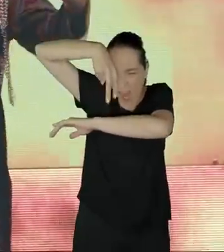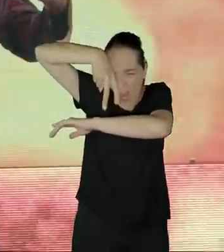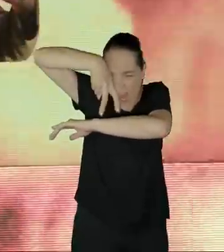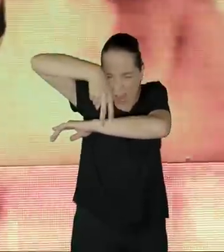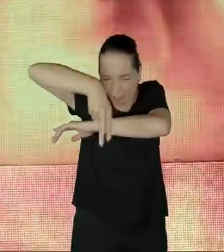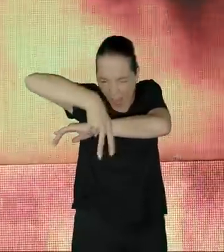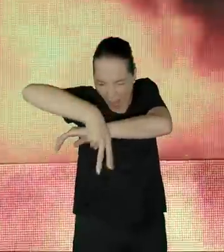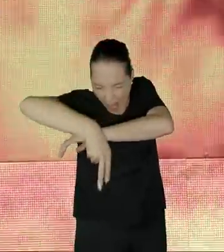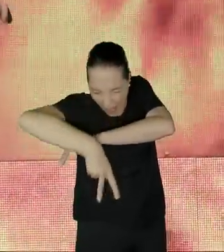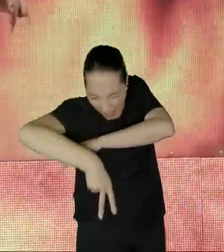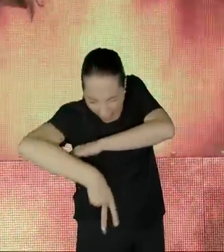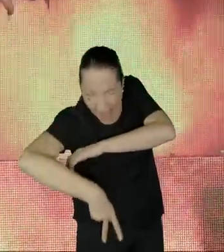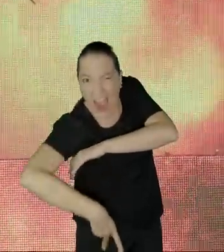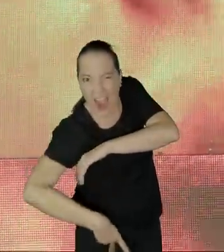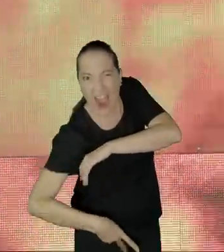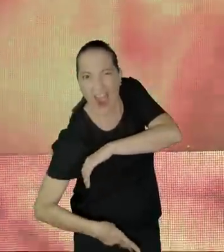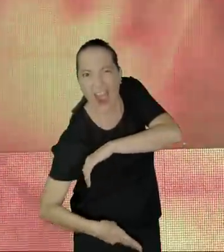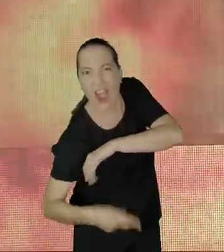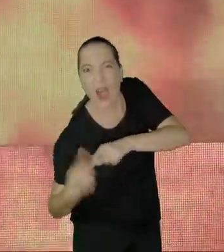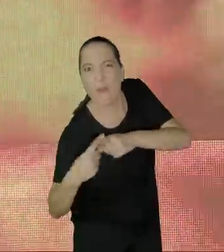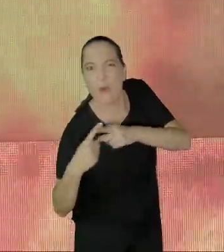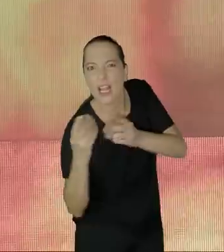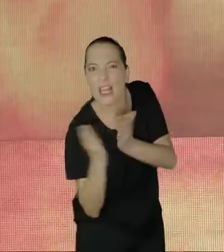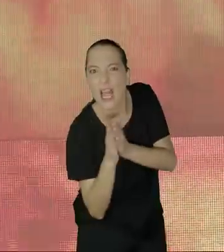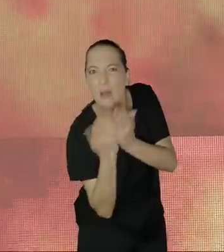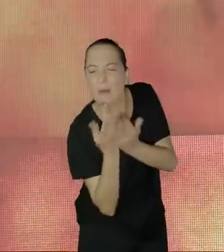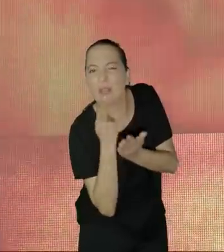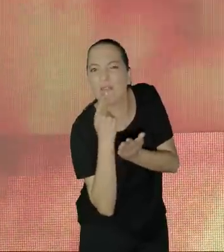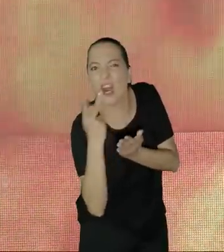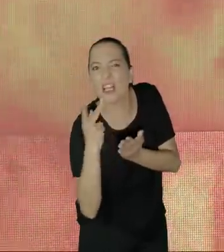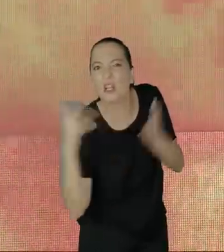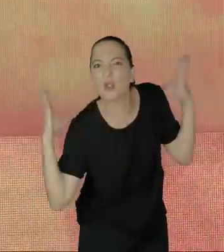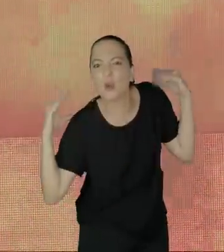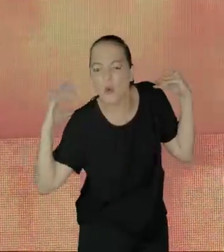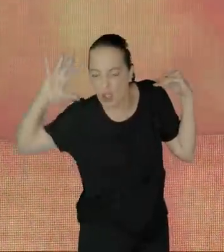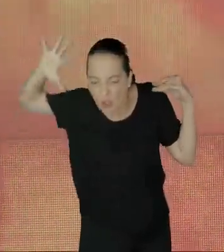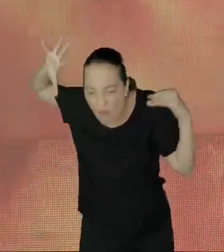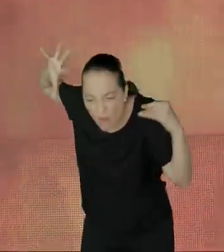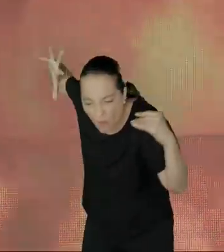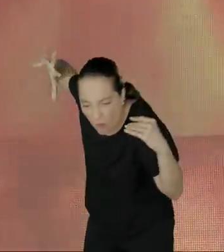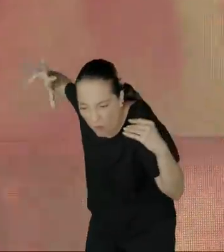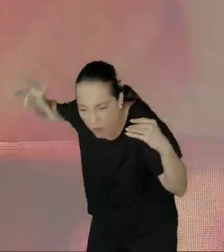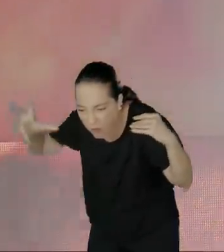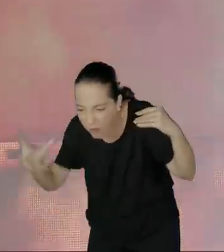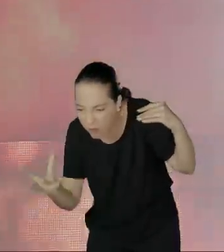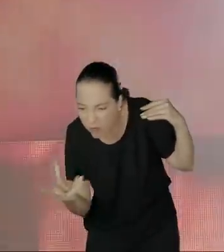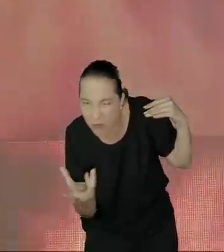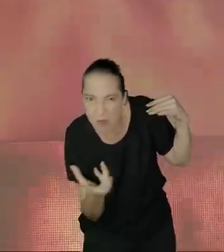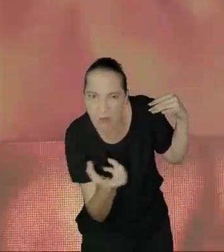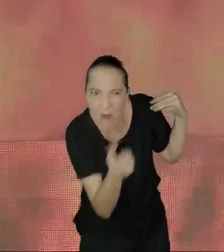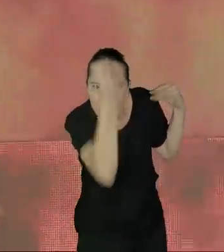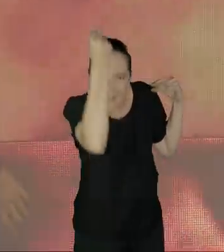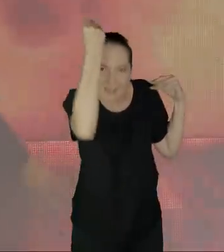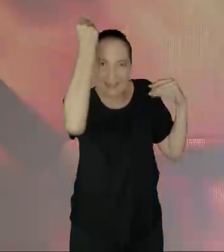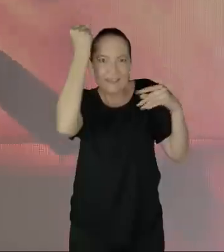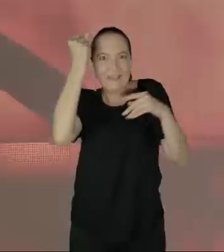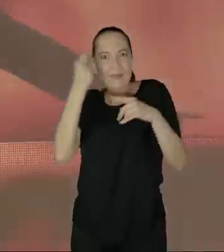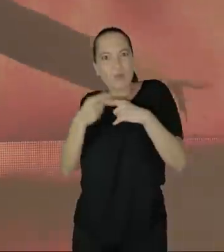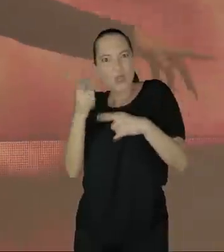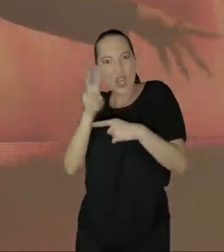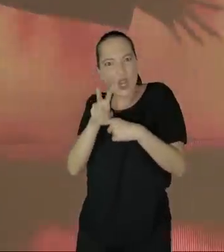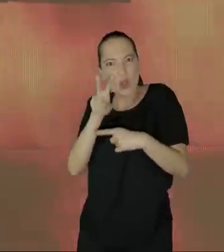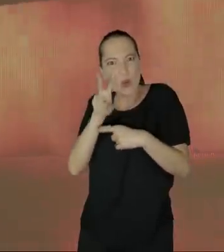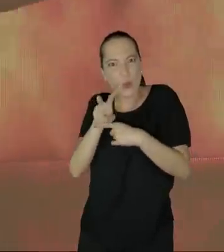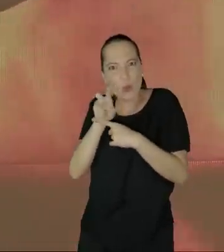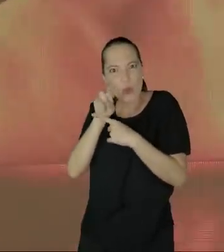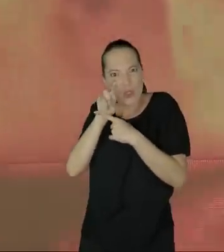escrito: ordenou aos seus anjos a teu respeito que te guardassem e que